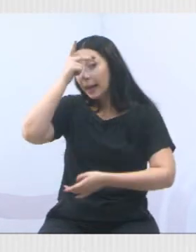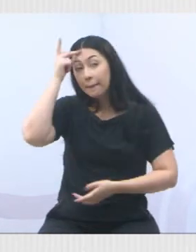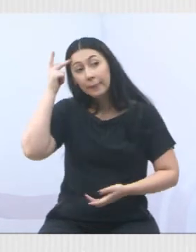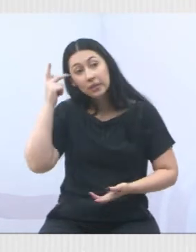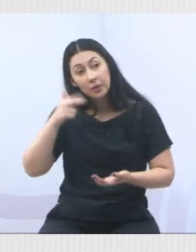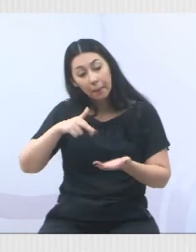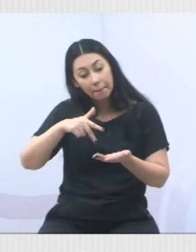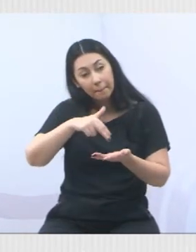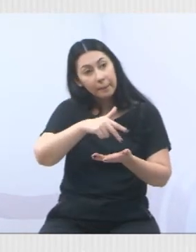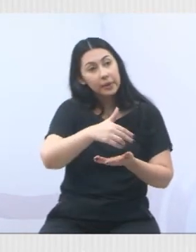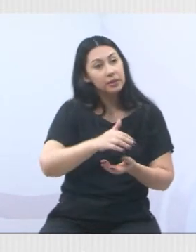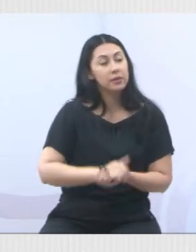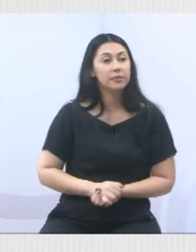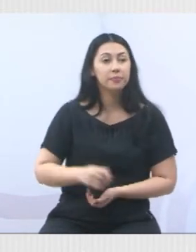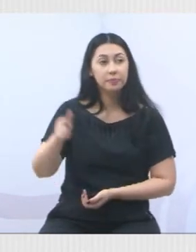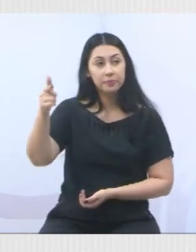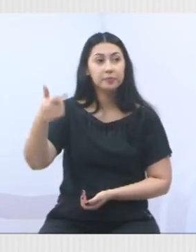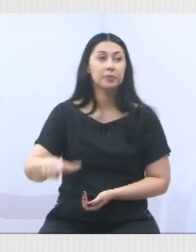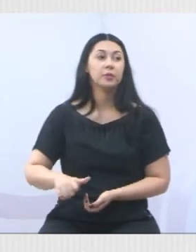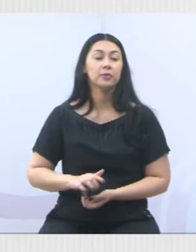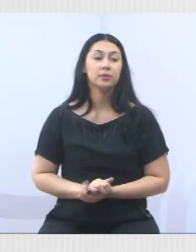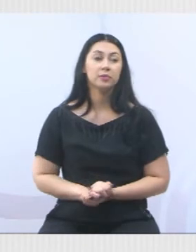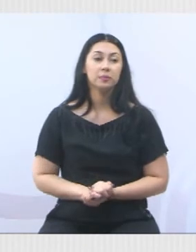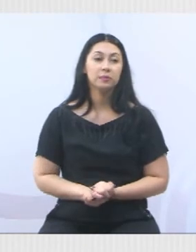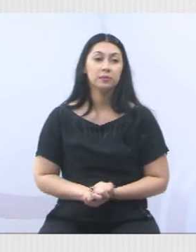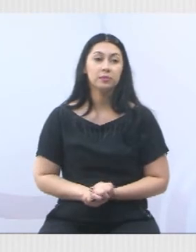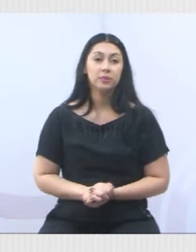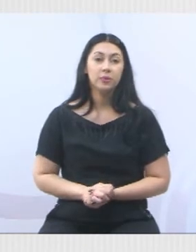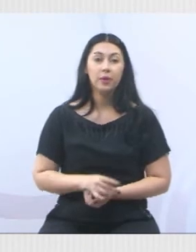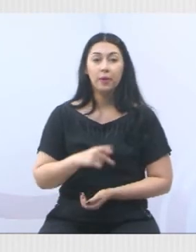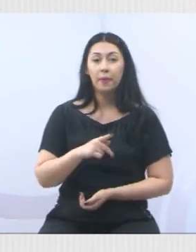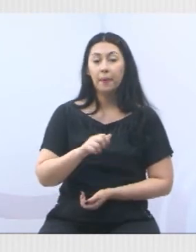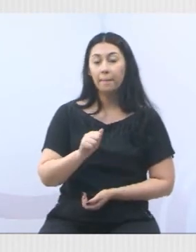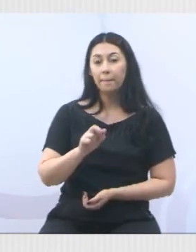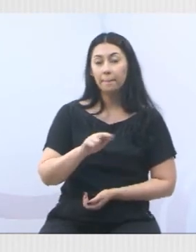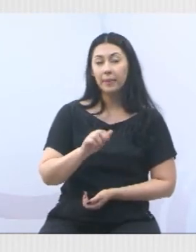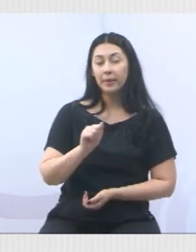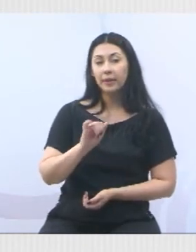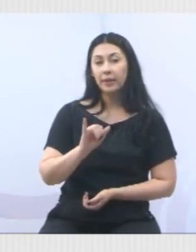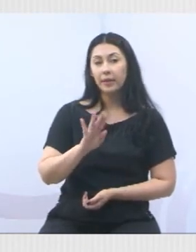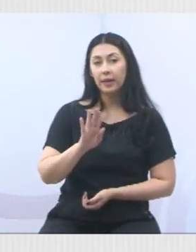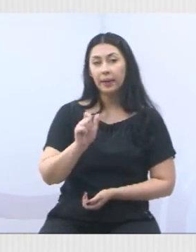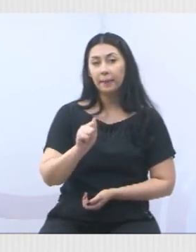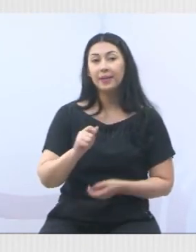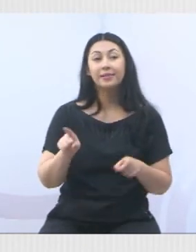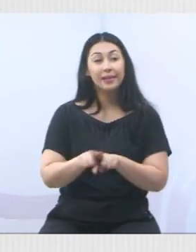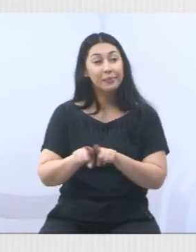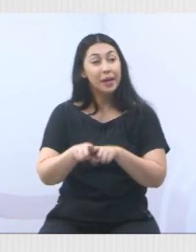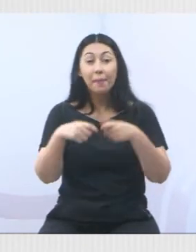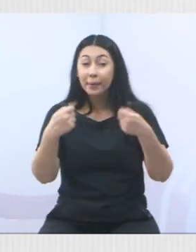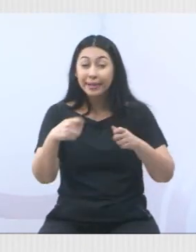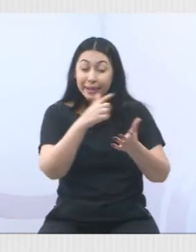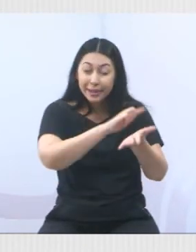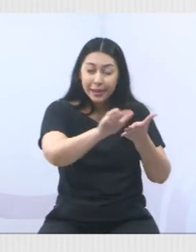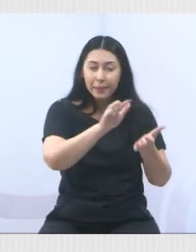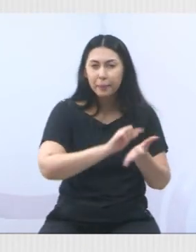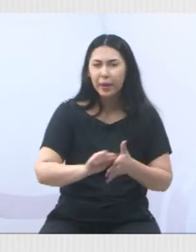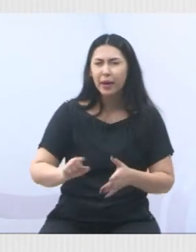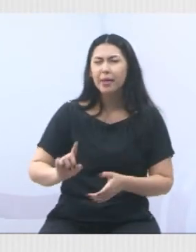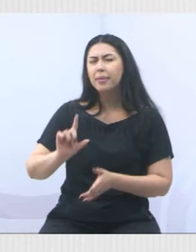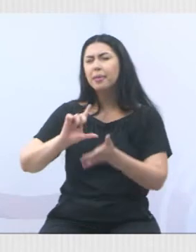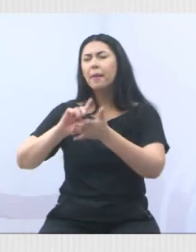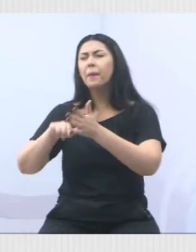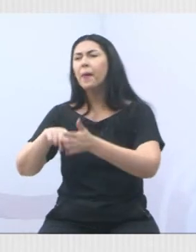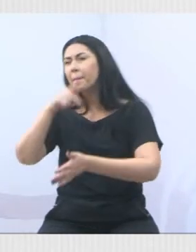caminharem. Próximo. Jardim Paraíba, nova retirada de entulho. Depois eu recebi uma